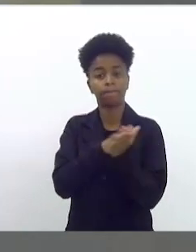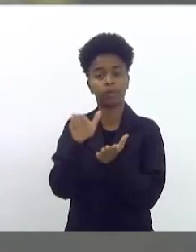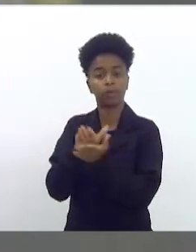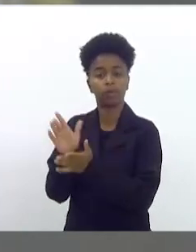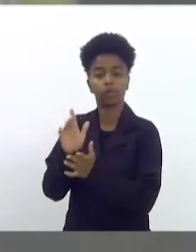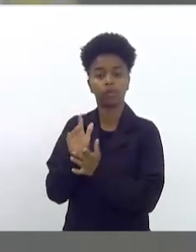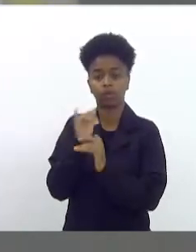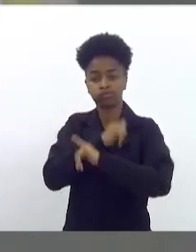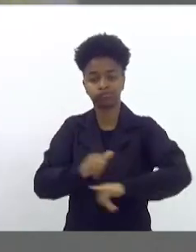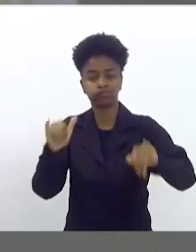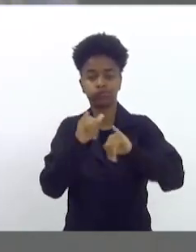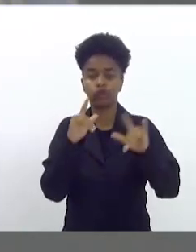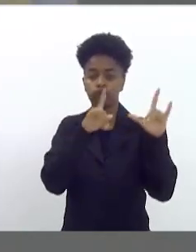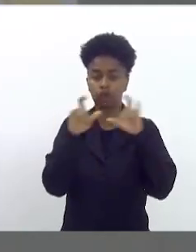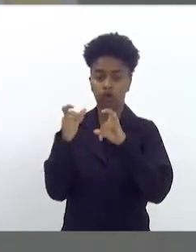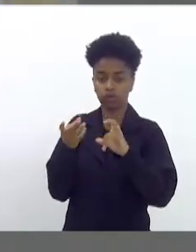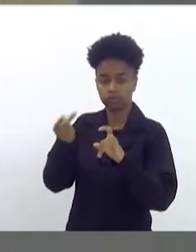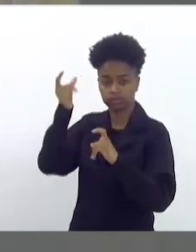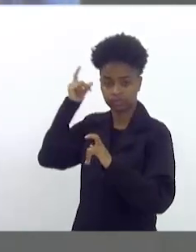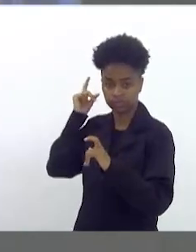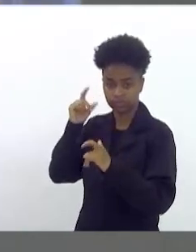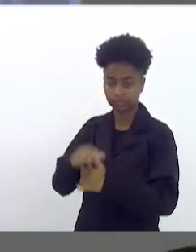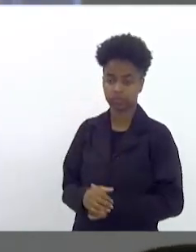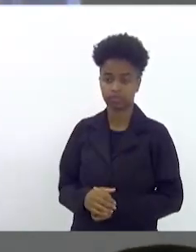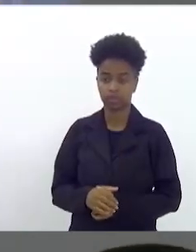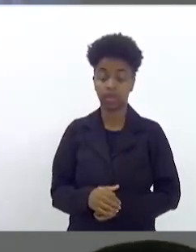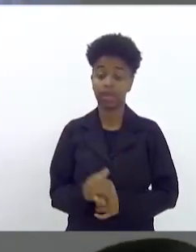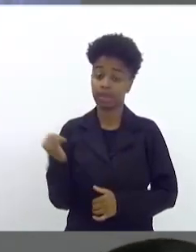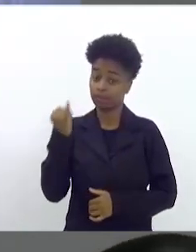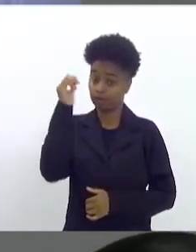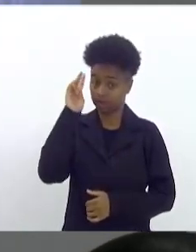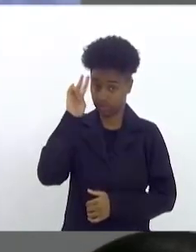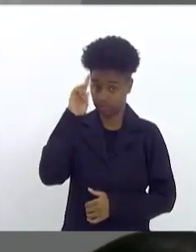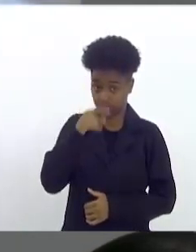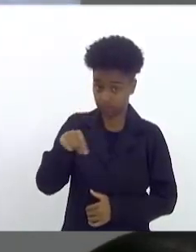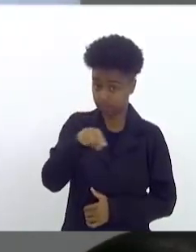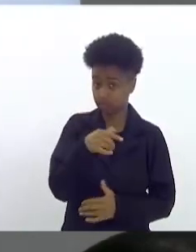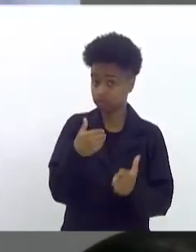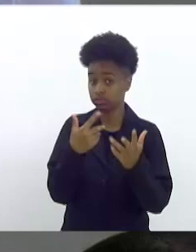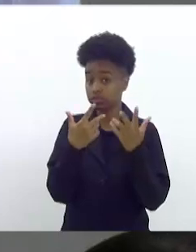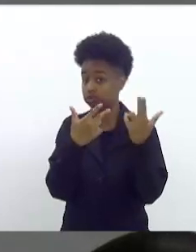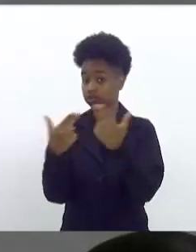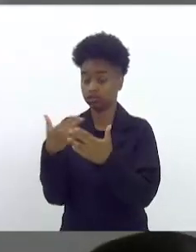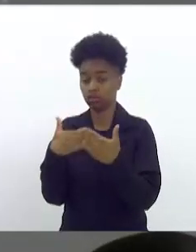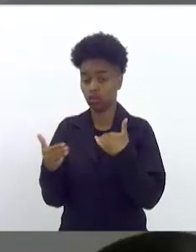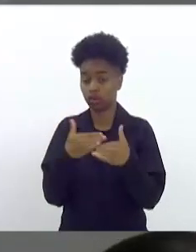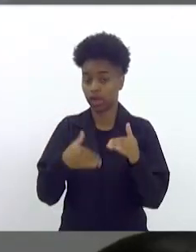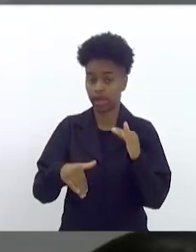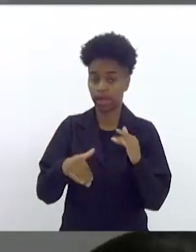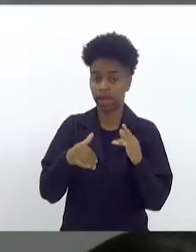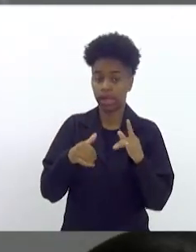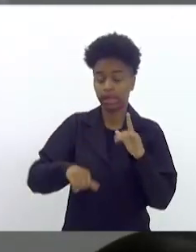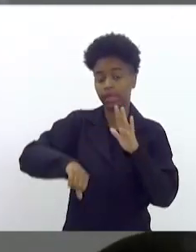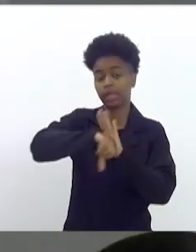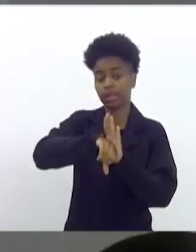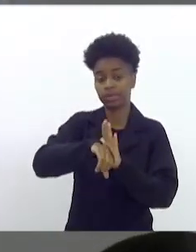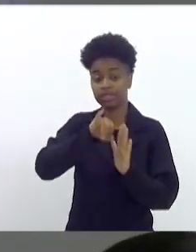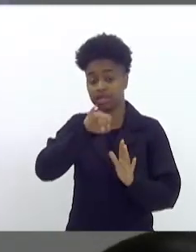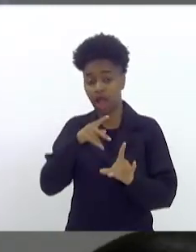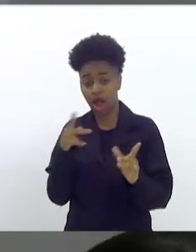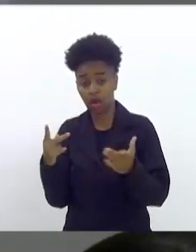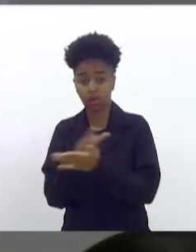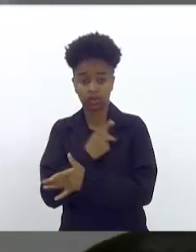antigas. Importante lembrar que, assim como qualquer crime, os crimes praticados através da